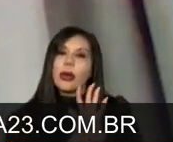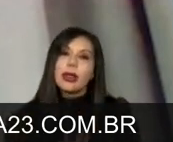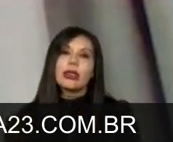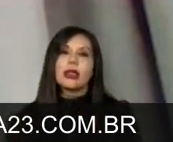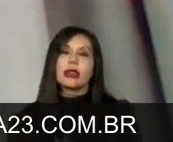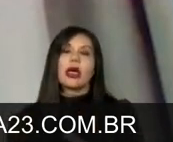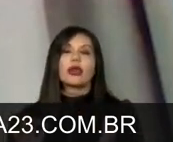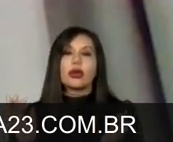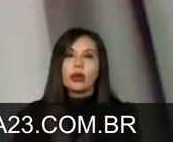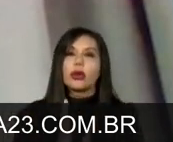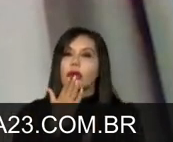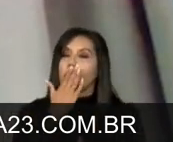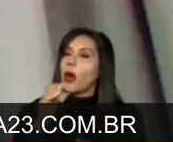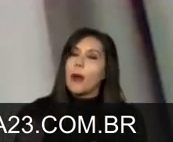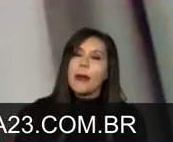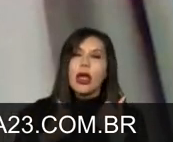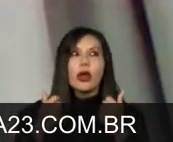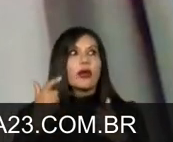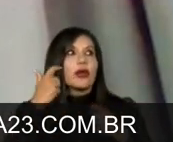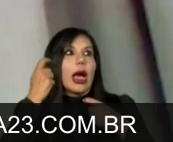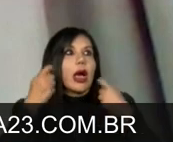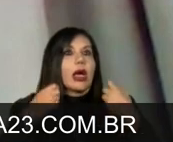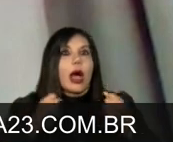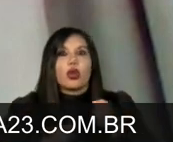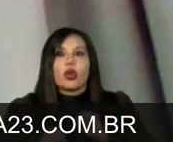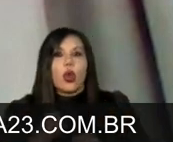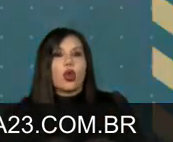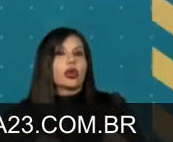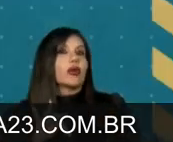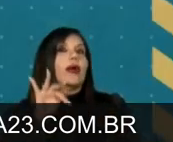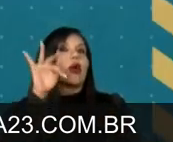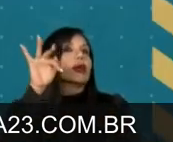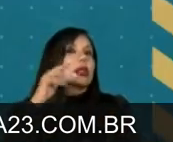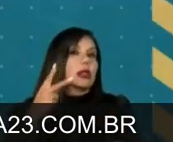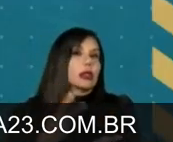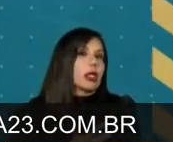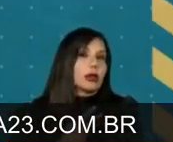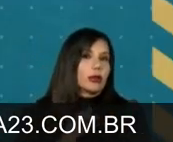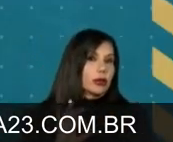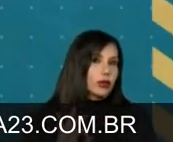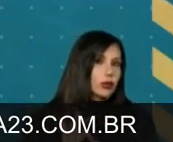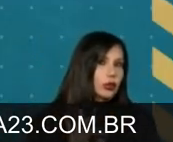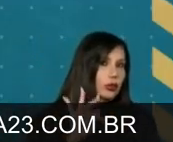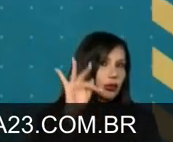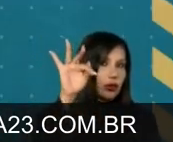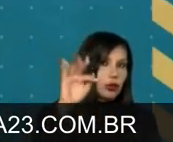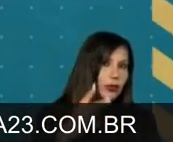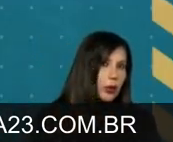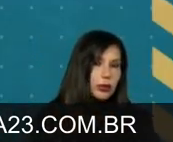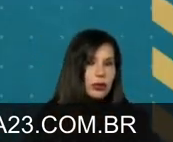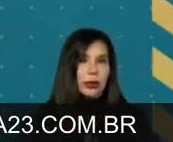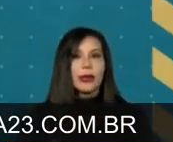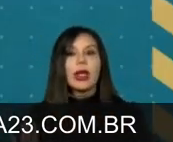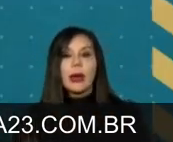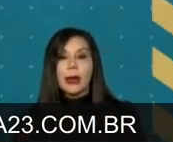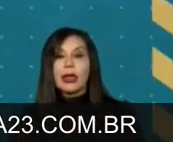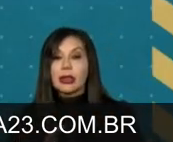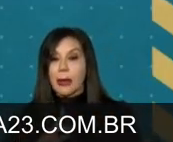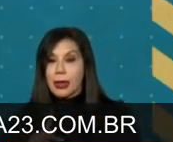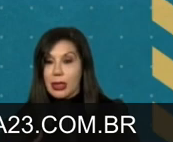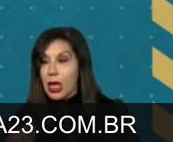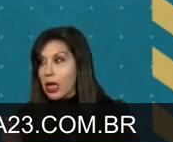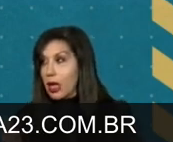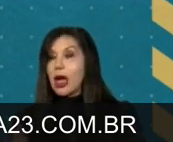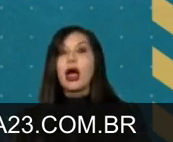Capitanes, vou fazer o melhor para entregar pro Capitanes e é isso. No Capitanes, as enterradas